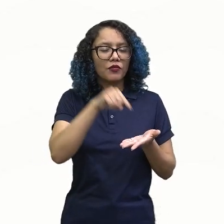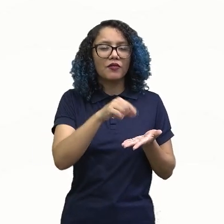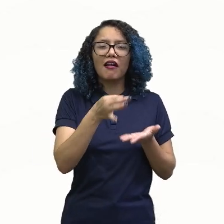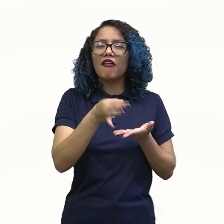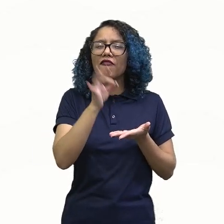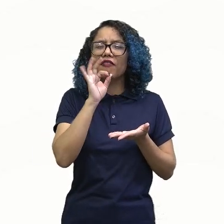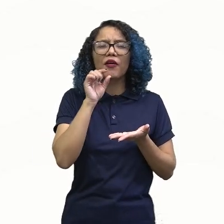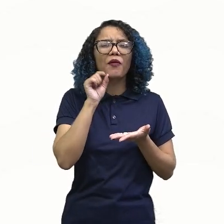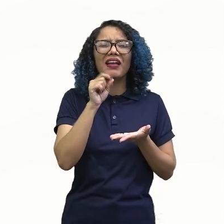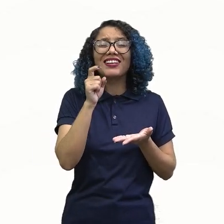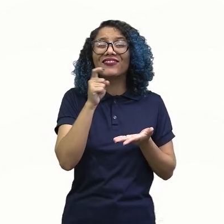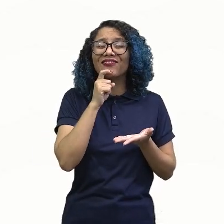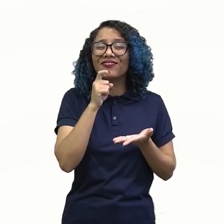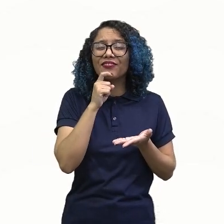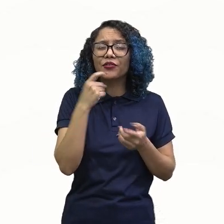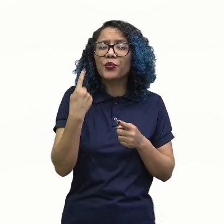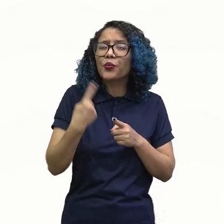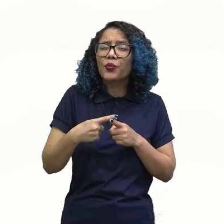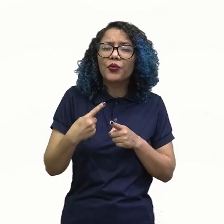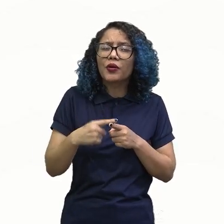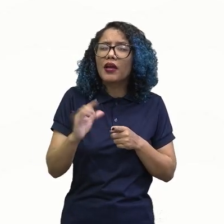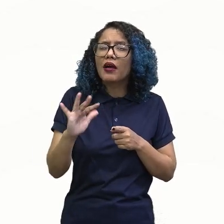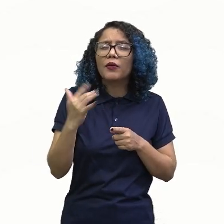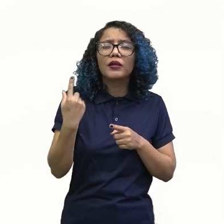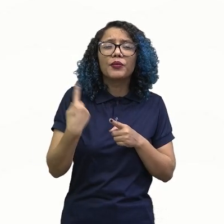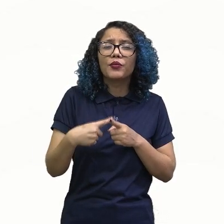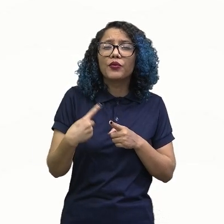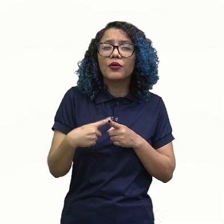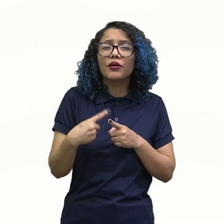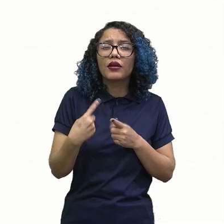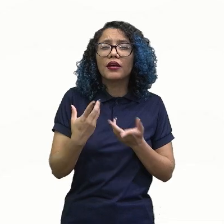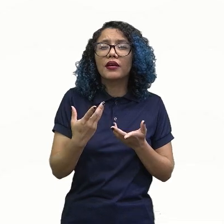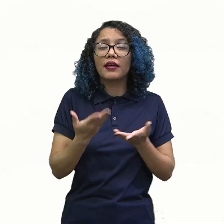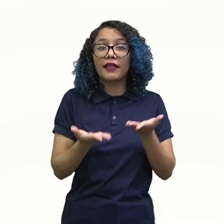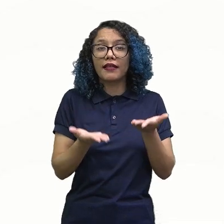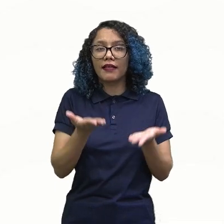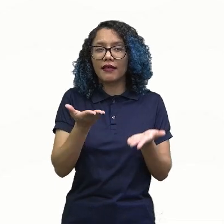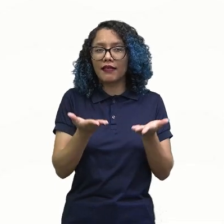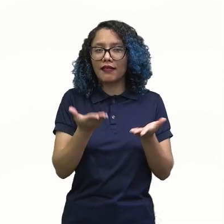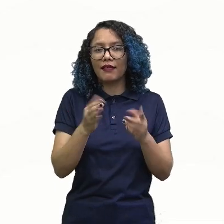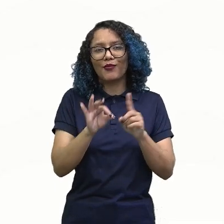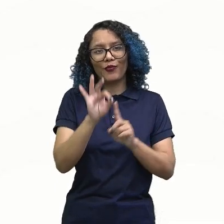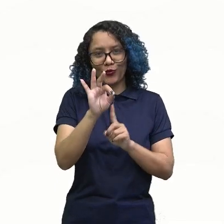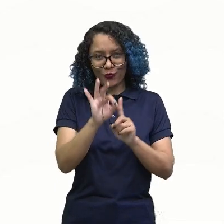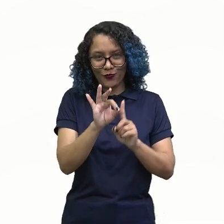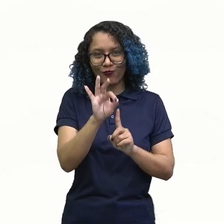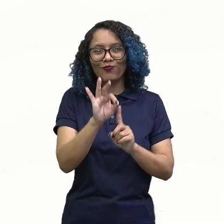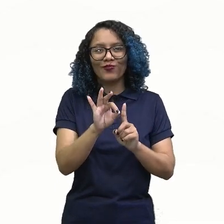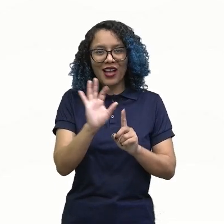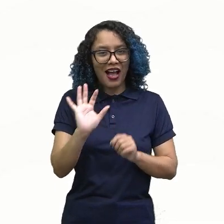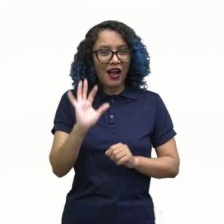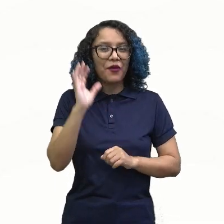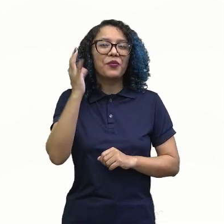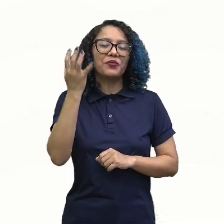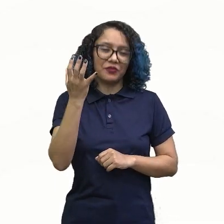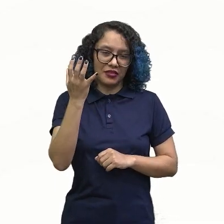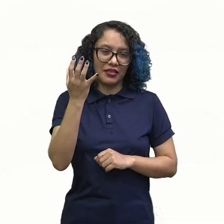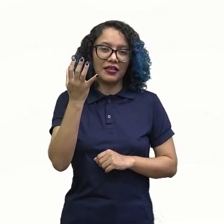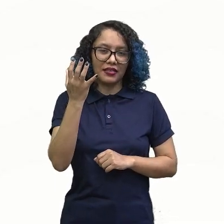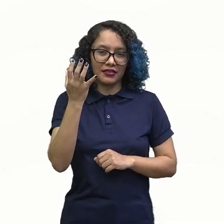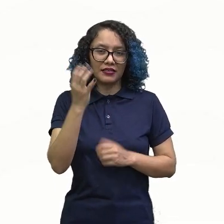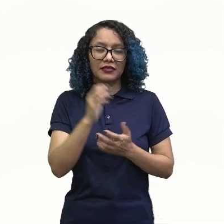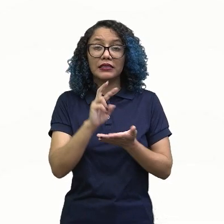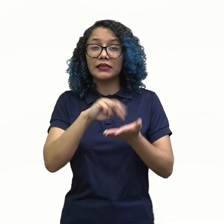frio. Por que ocorre? É devido ao equilíbrio térmico. É o estado em que